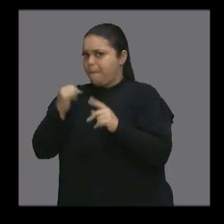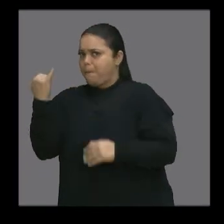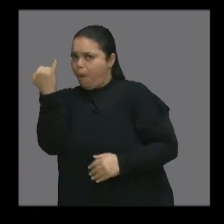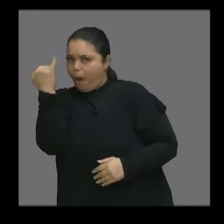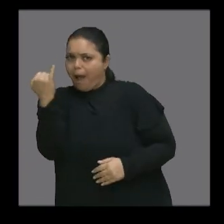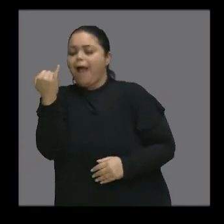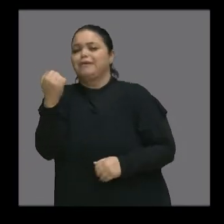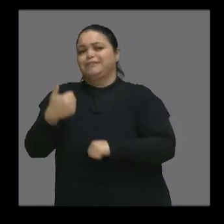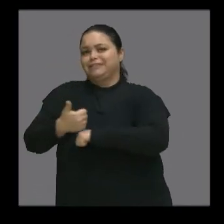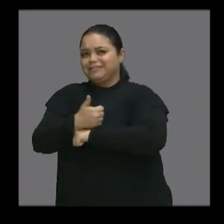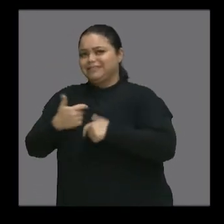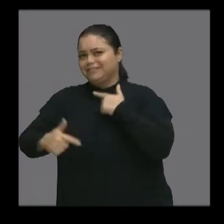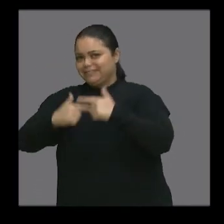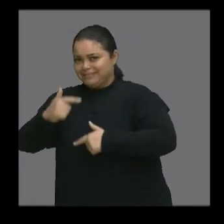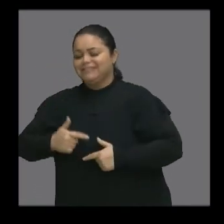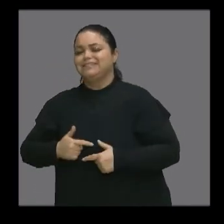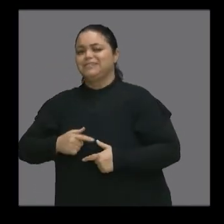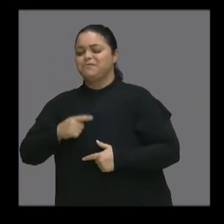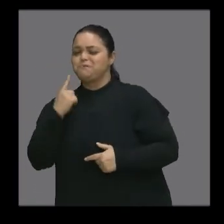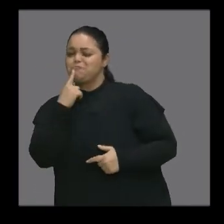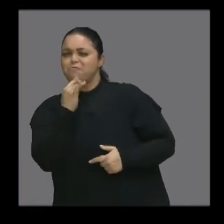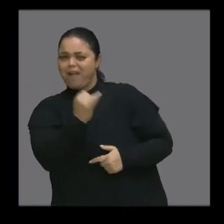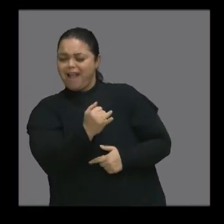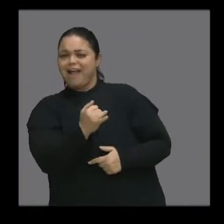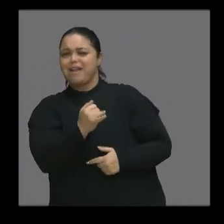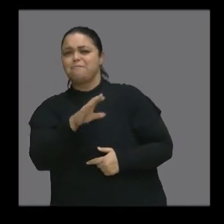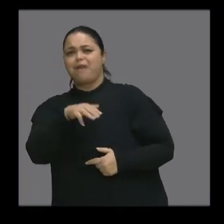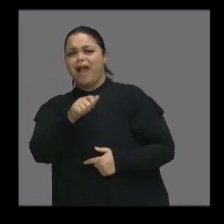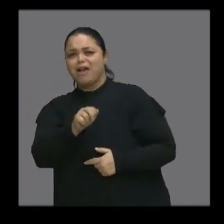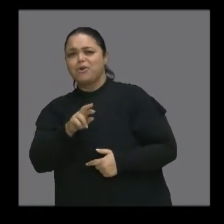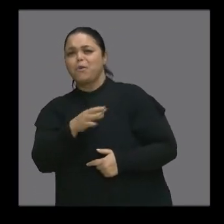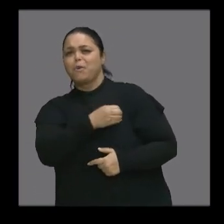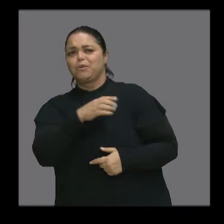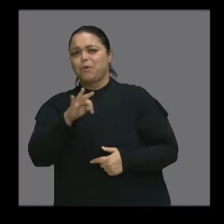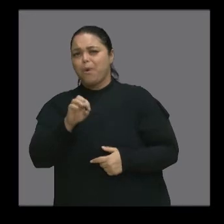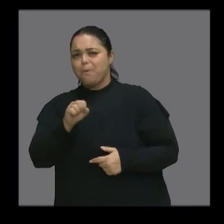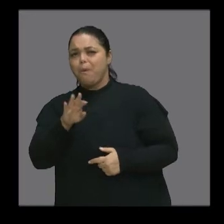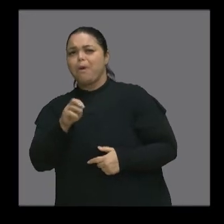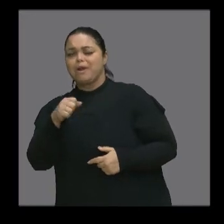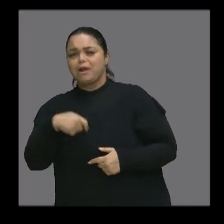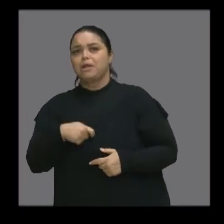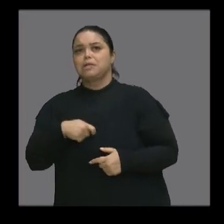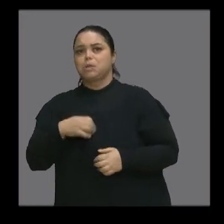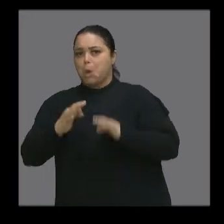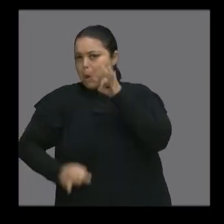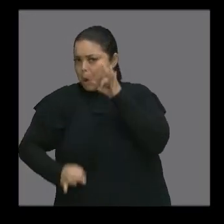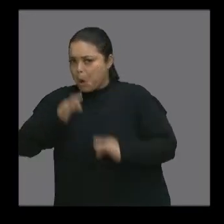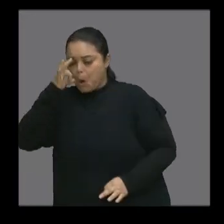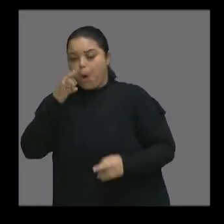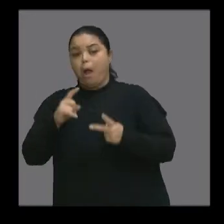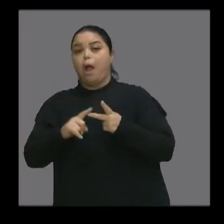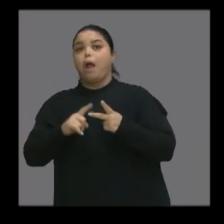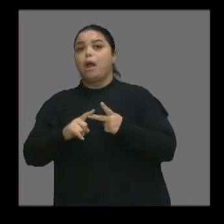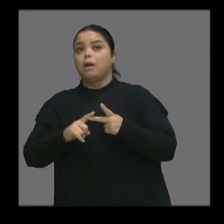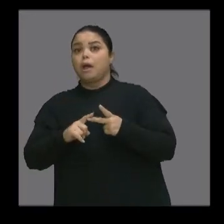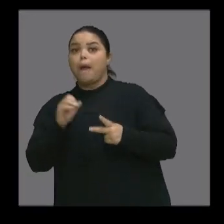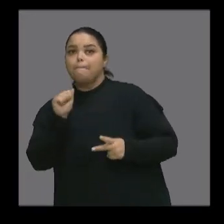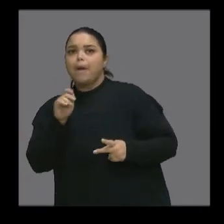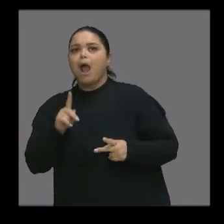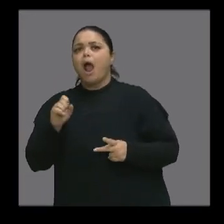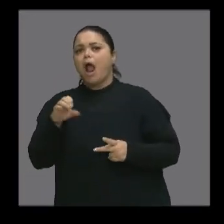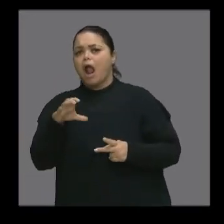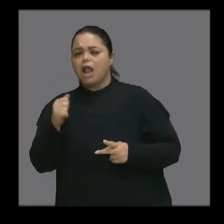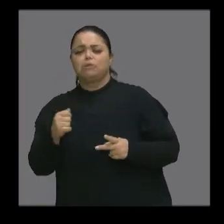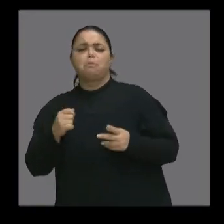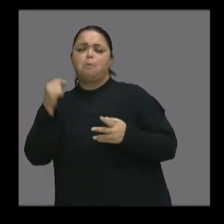trabalho profissional, a obra do pai dele, Mário Toboni, em torno de questões da justiça, a APAC, enfim.